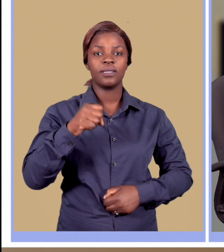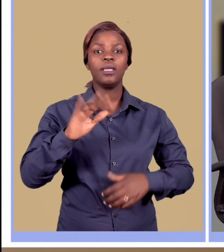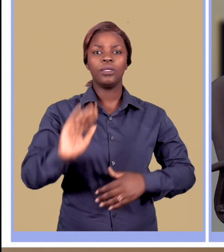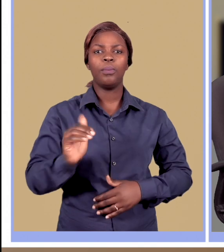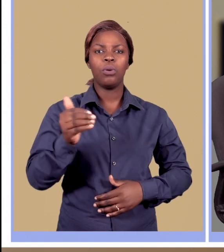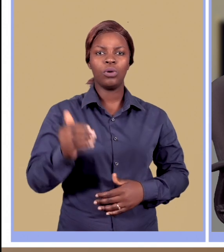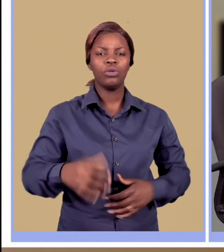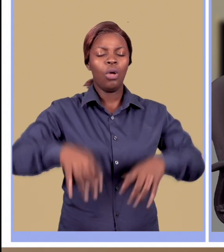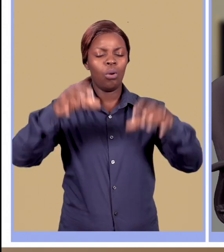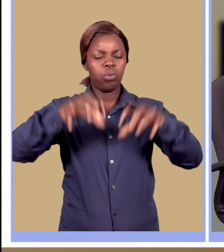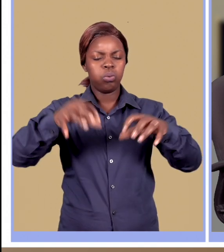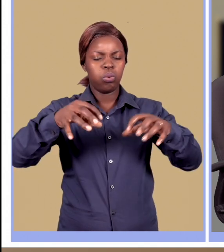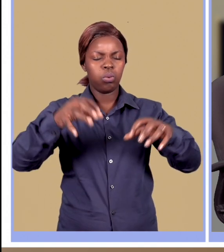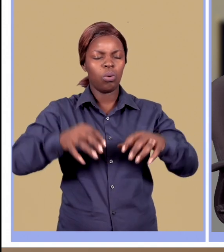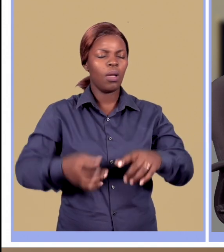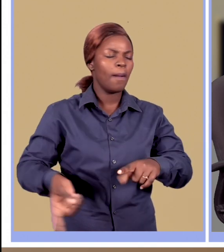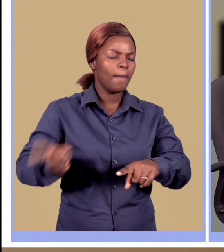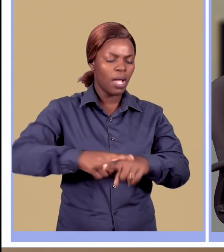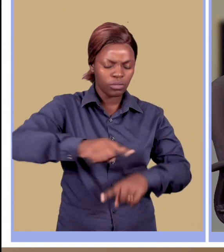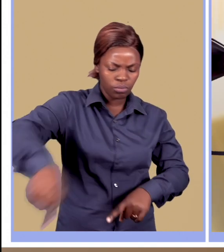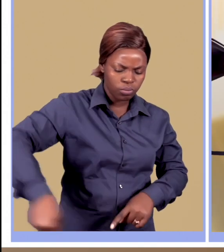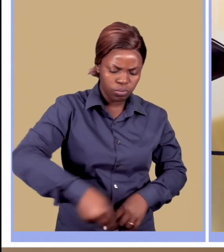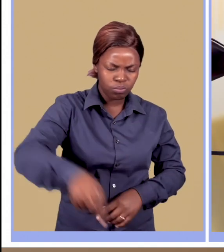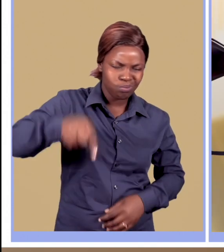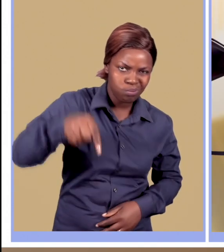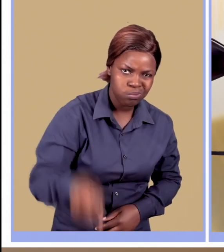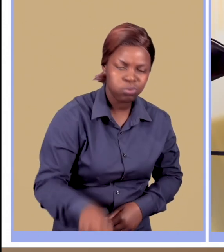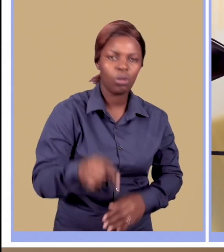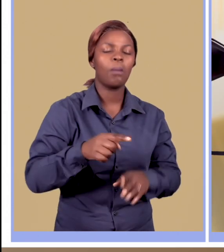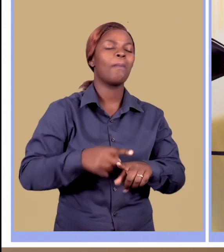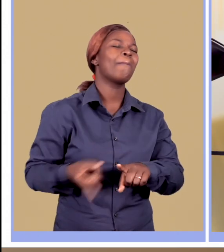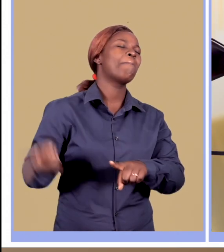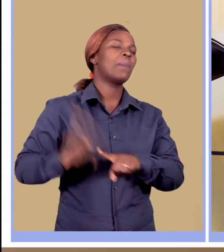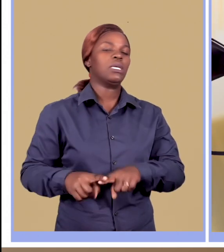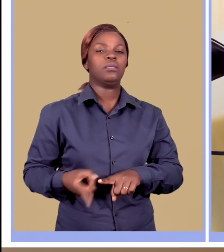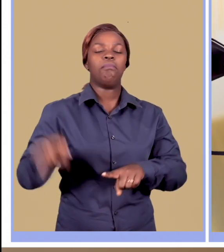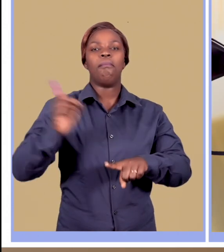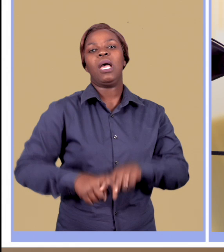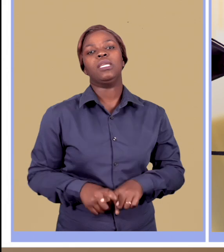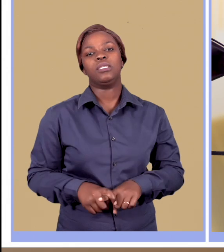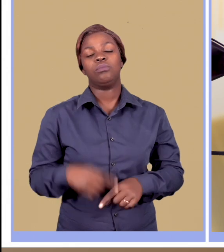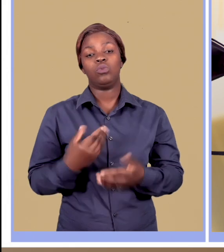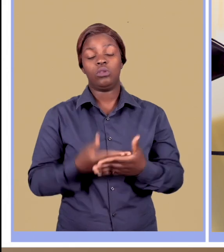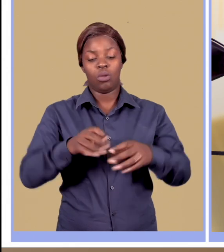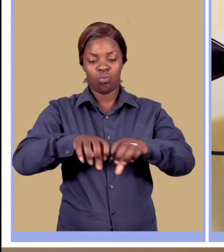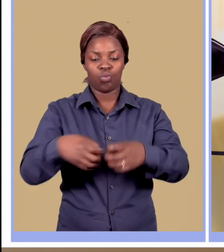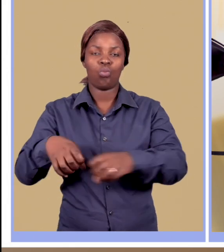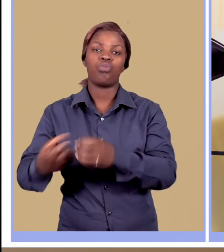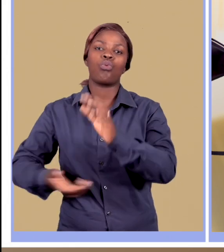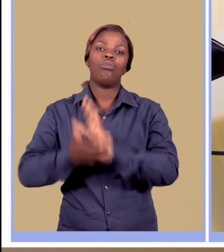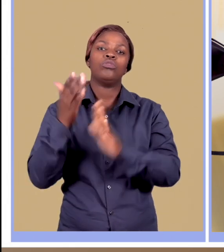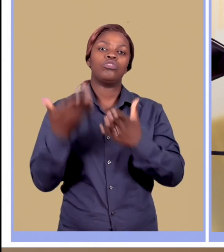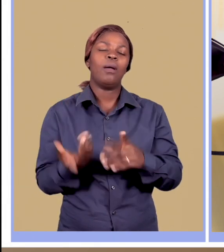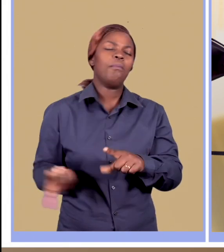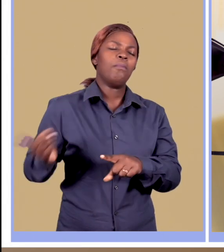chuvas torrenciais vão cavando cada vez mais os espaços que fazem com que aquelas camadas mais